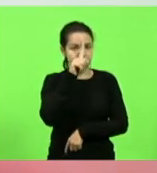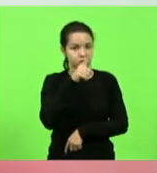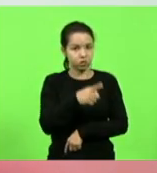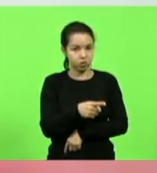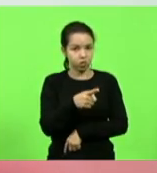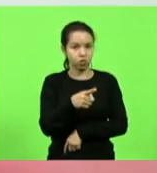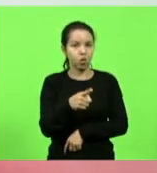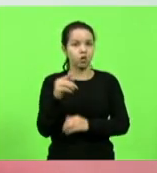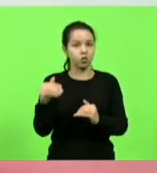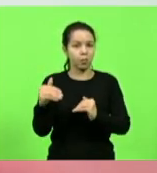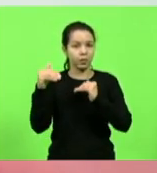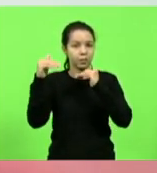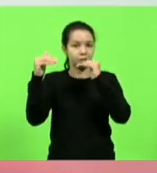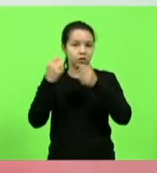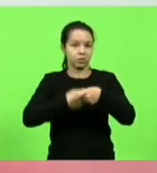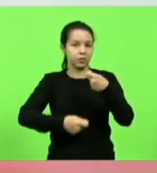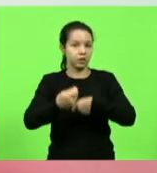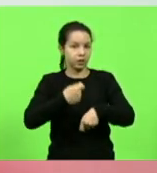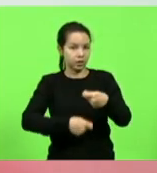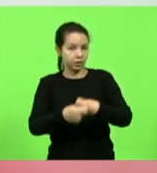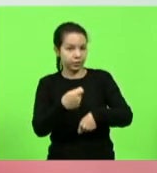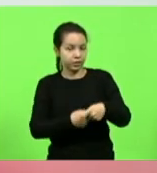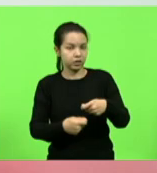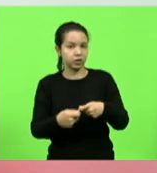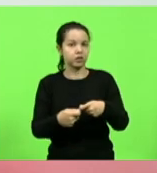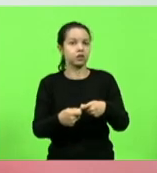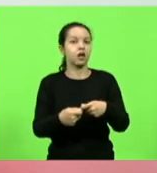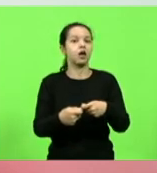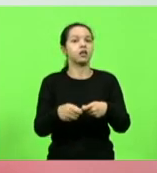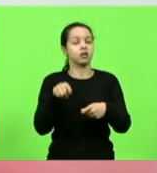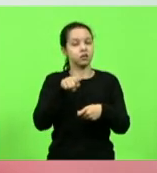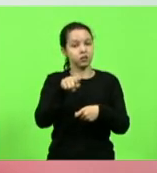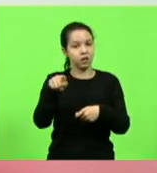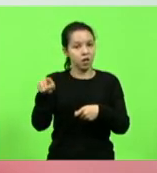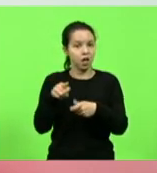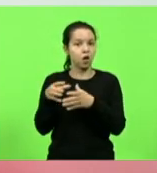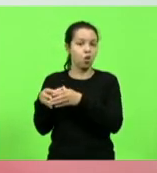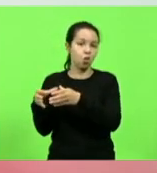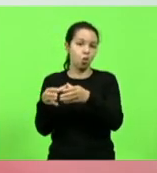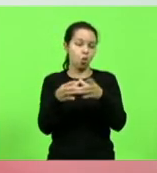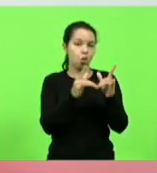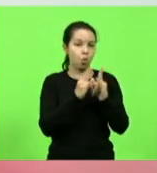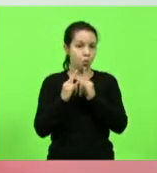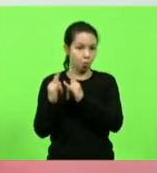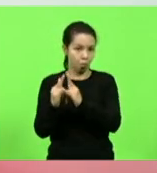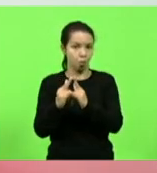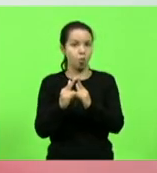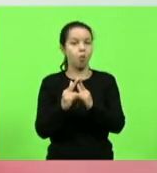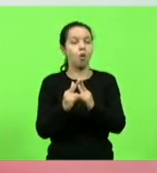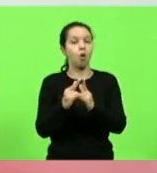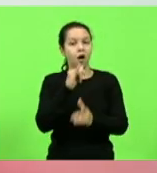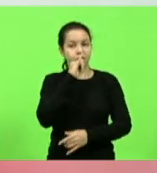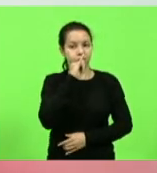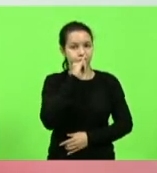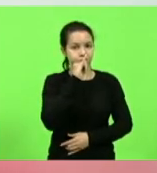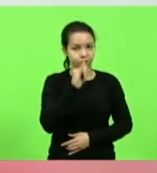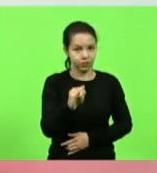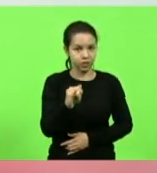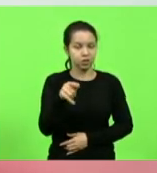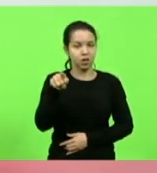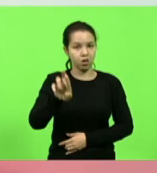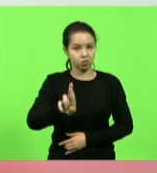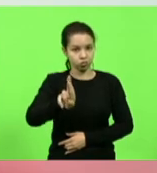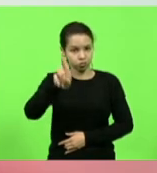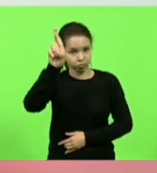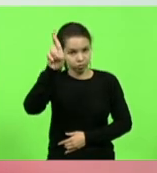Superintendência Administrativa das Fundações que notifique o proponente para a suspensão da live de lançamento